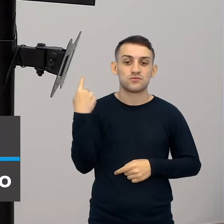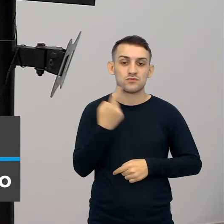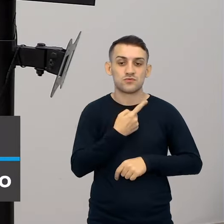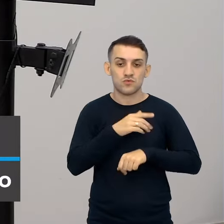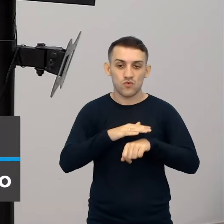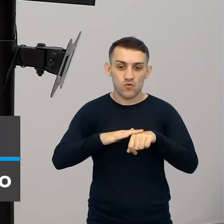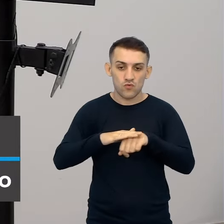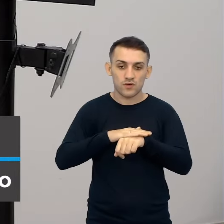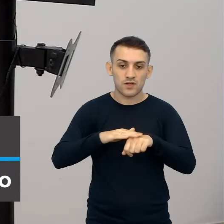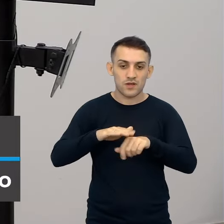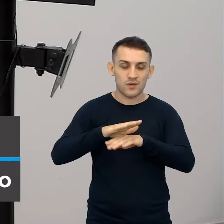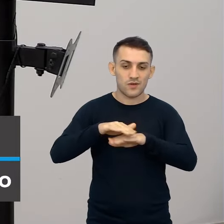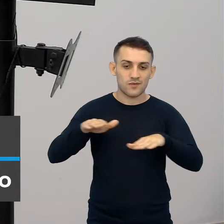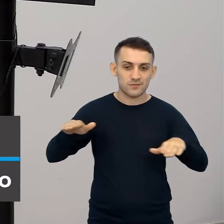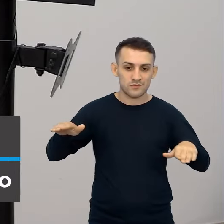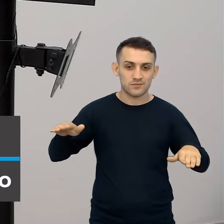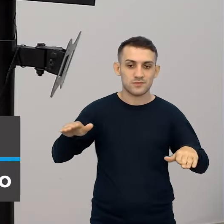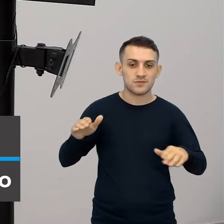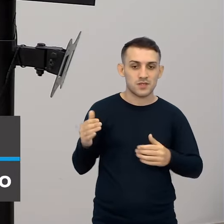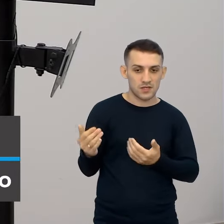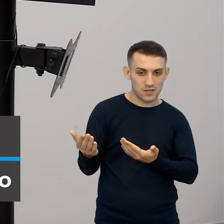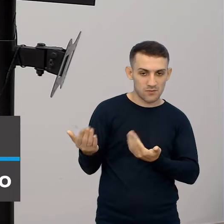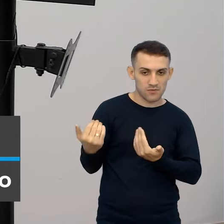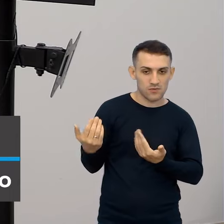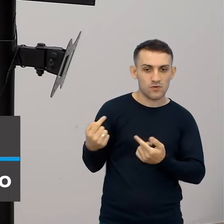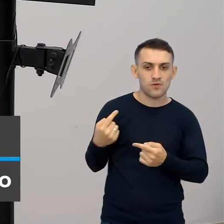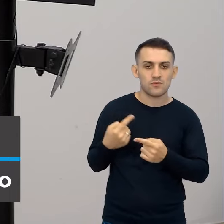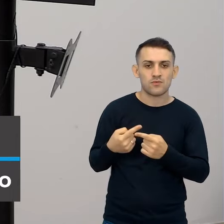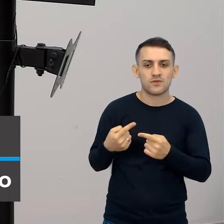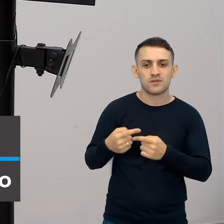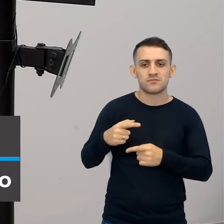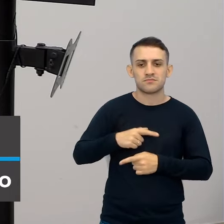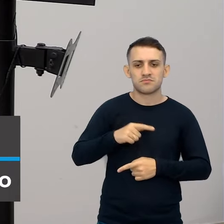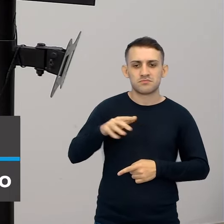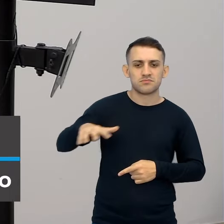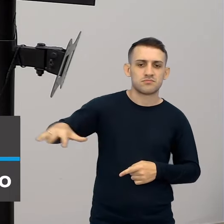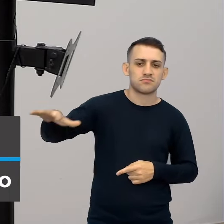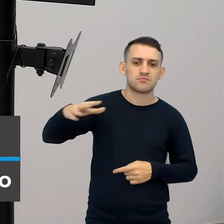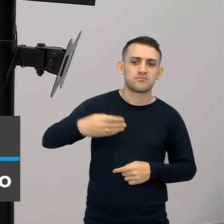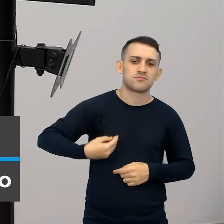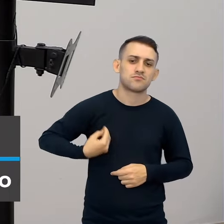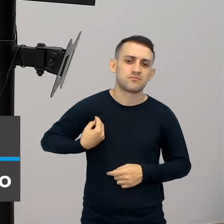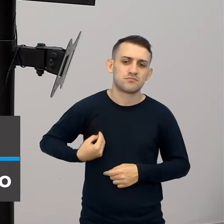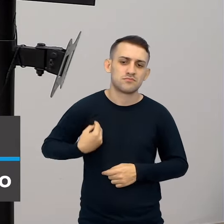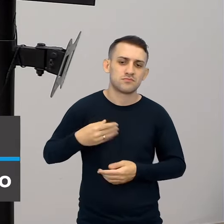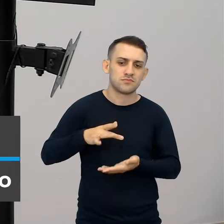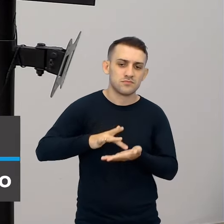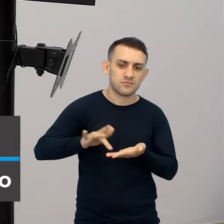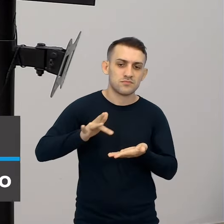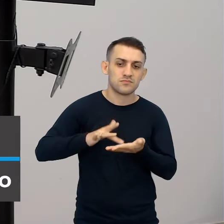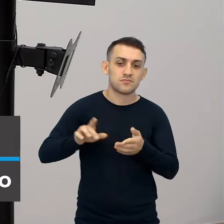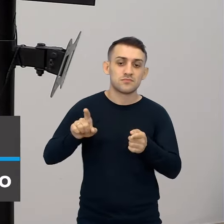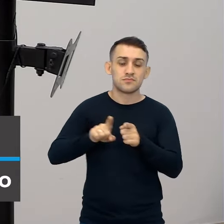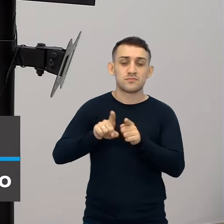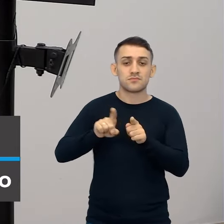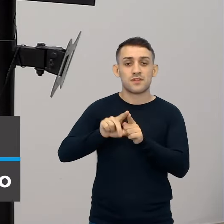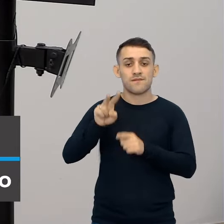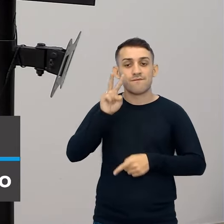realmente está muito imerso hoje nesses ambientes digitais, né, e ver